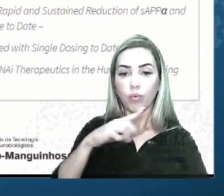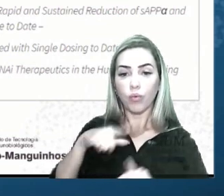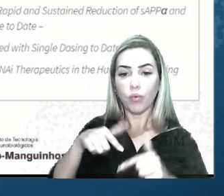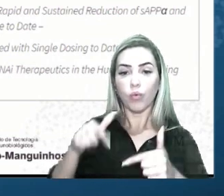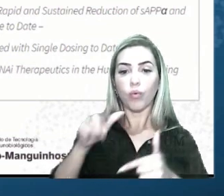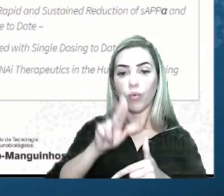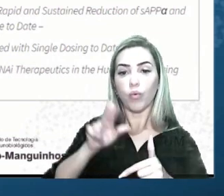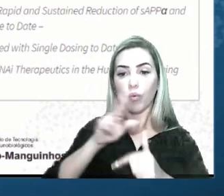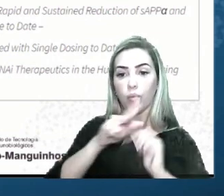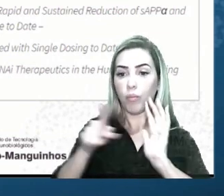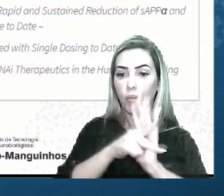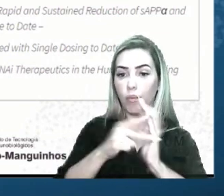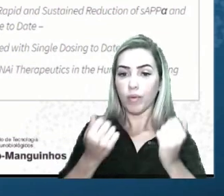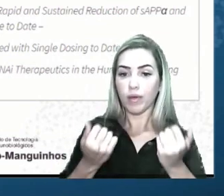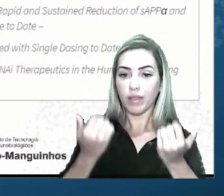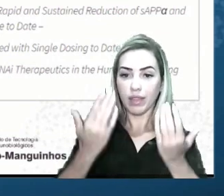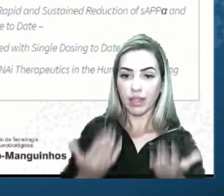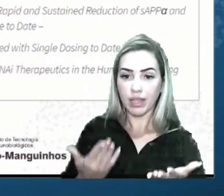entrega chamado